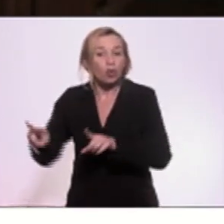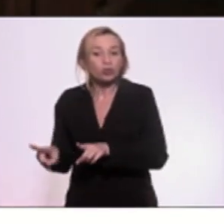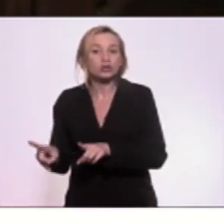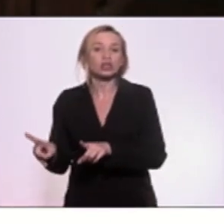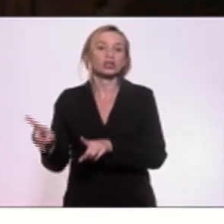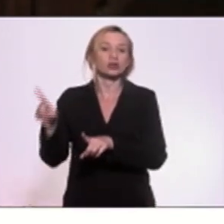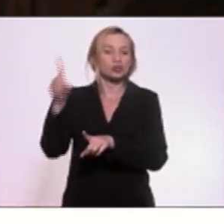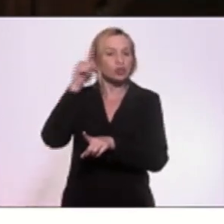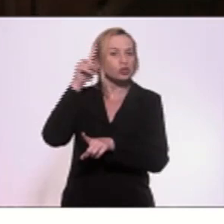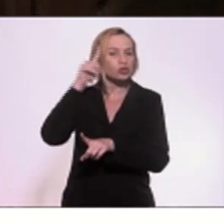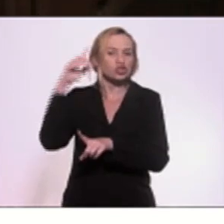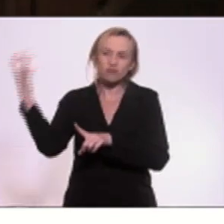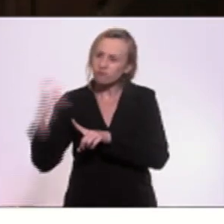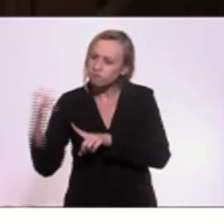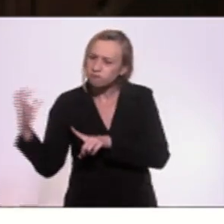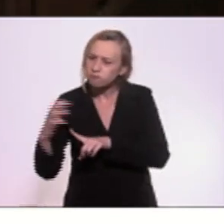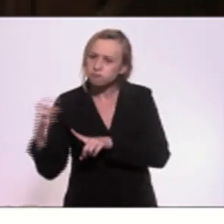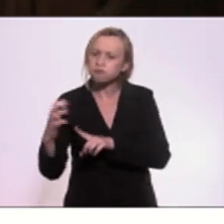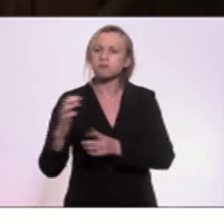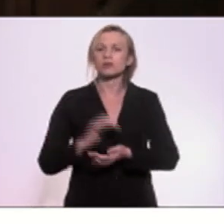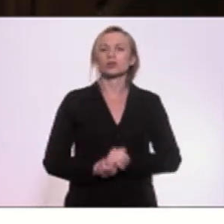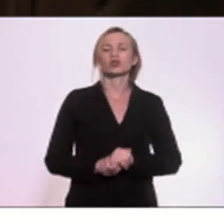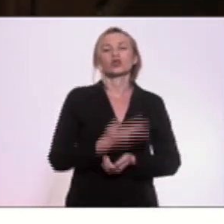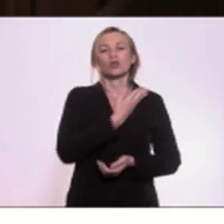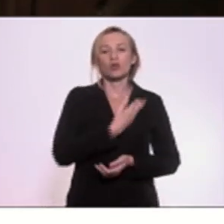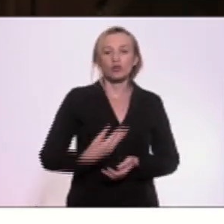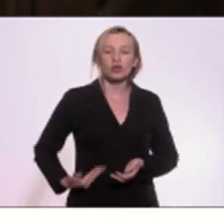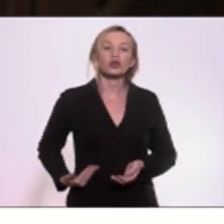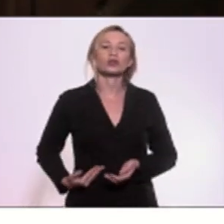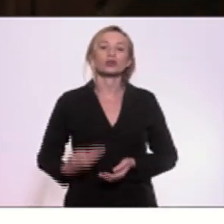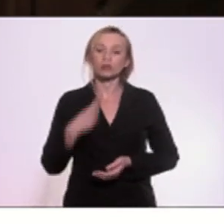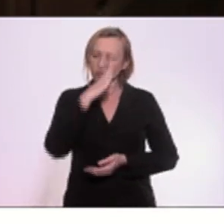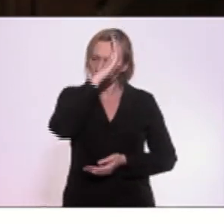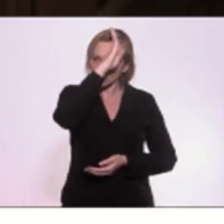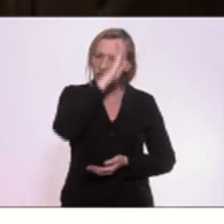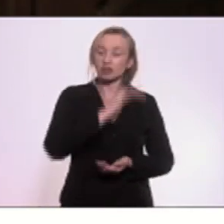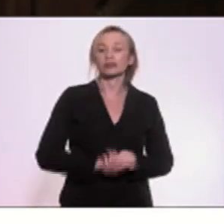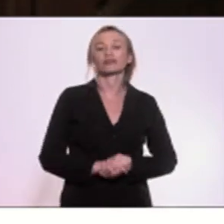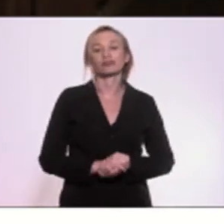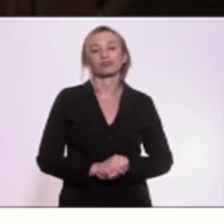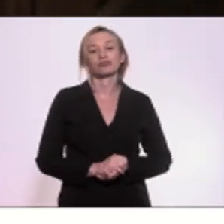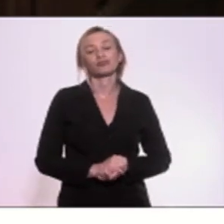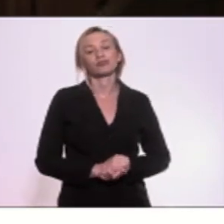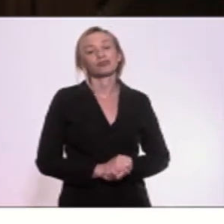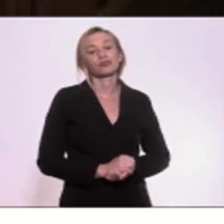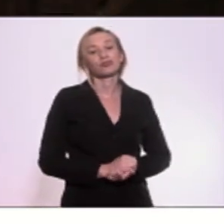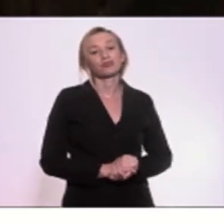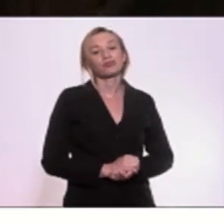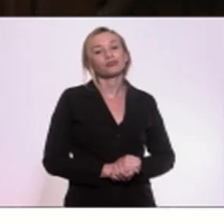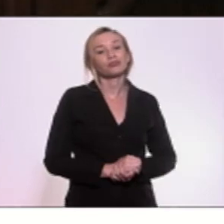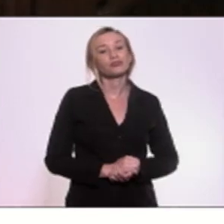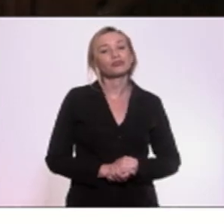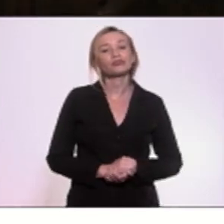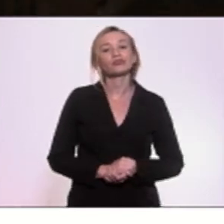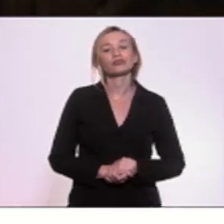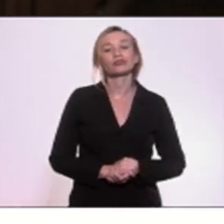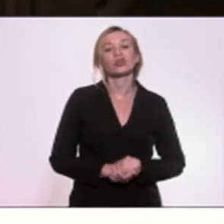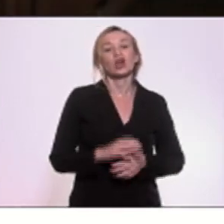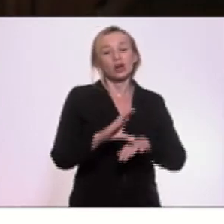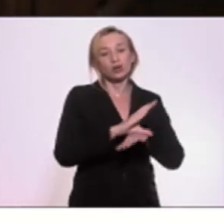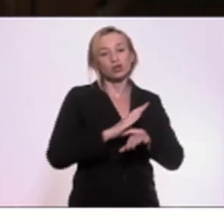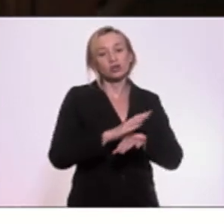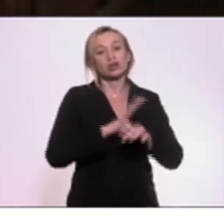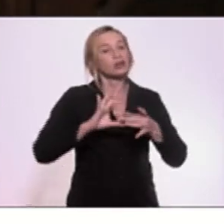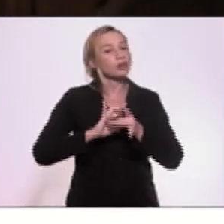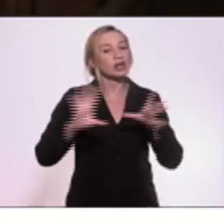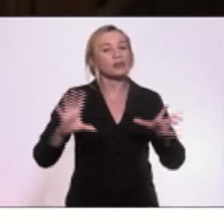diariamente pelo governo Bolsonaro e seu ministro fascista da Educação, Abraham Weintraub. O princípio constitucional da liberdade